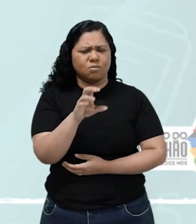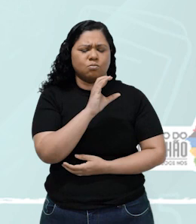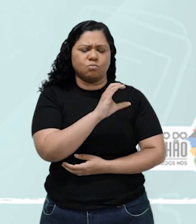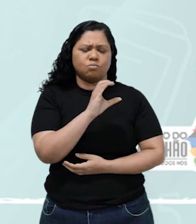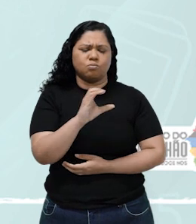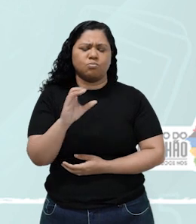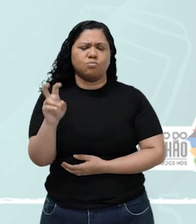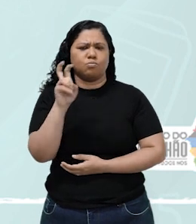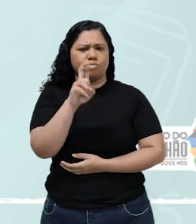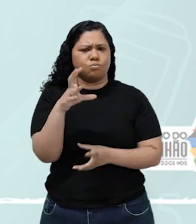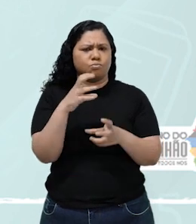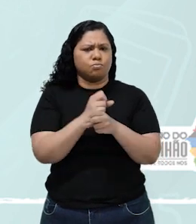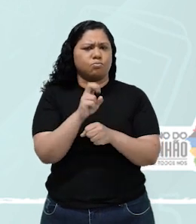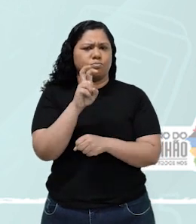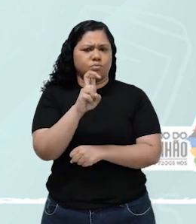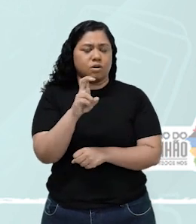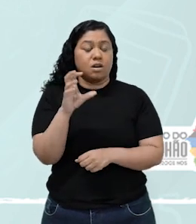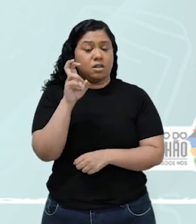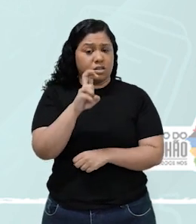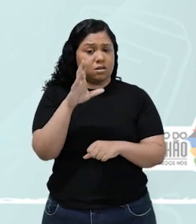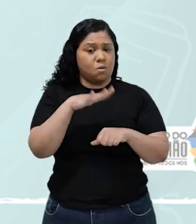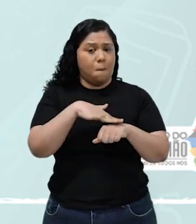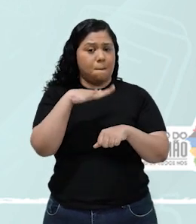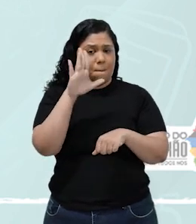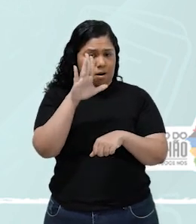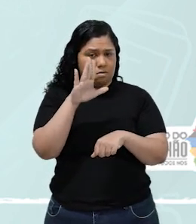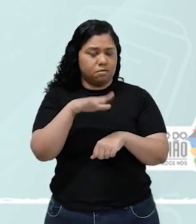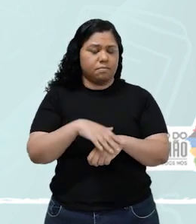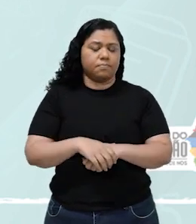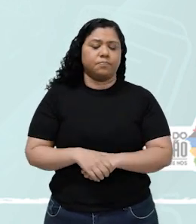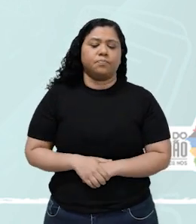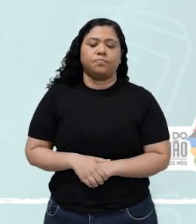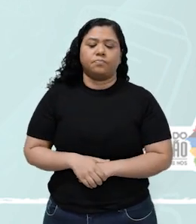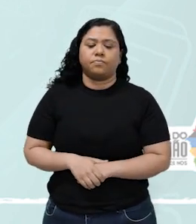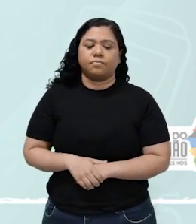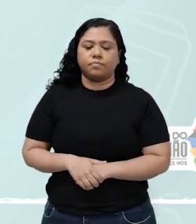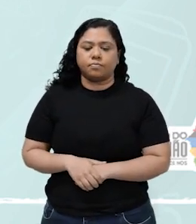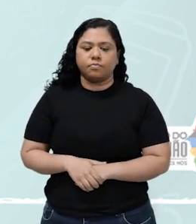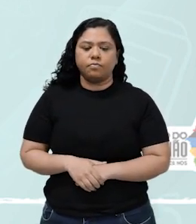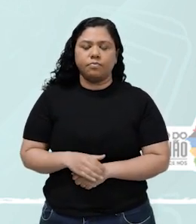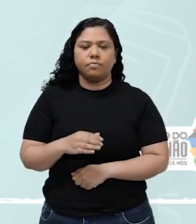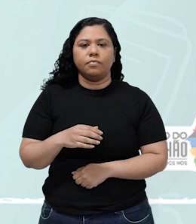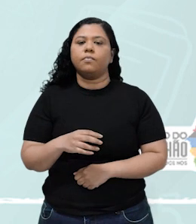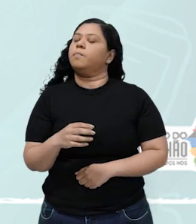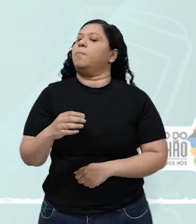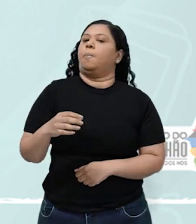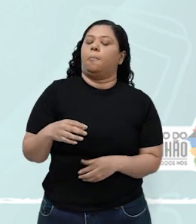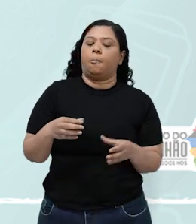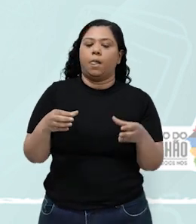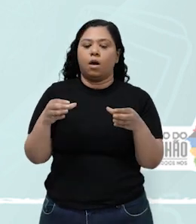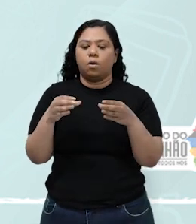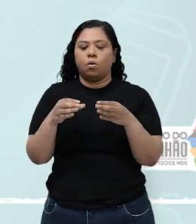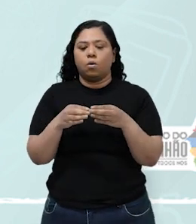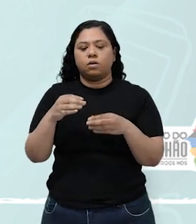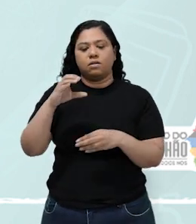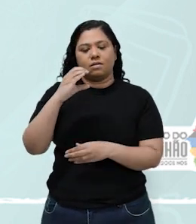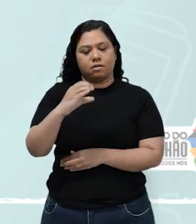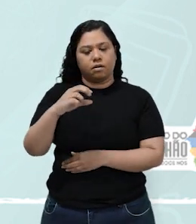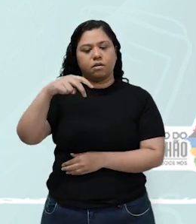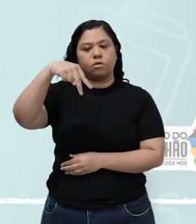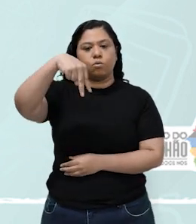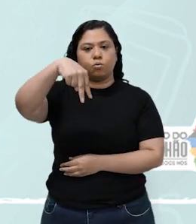5 átomos de carbonos, 5 ou mais átomos de carbonos, a carbonila, a posição da